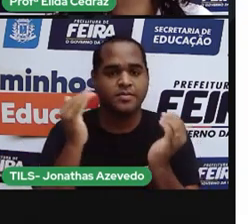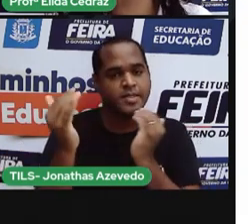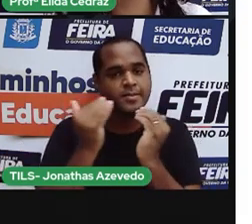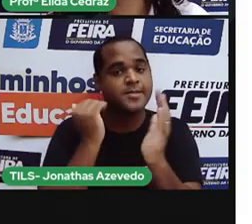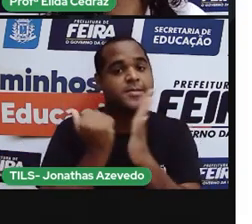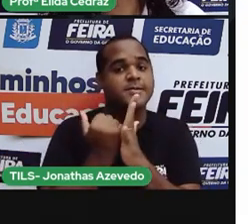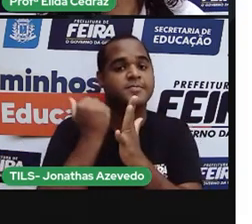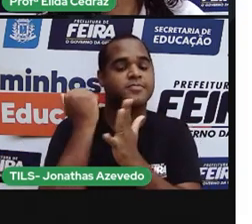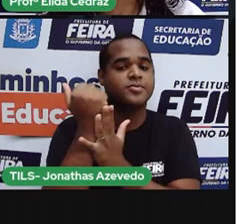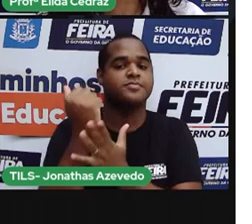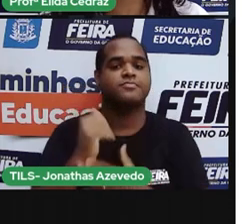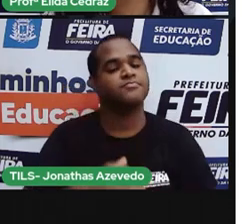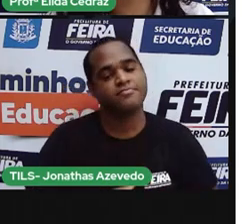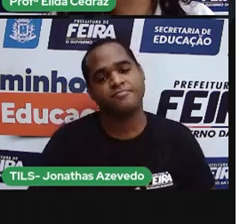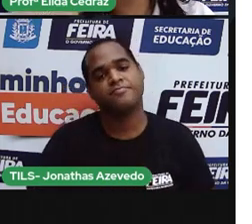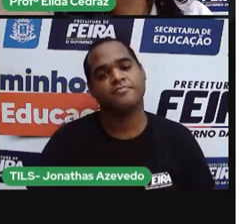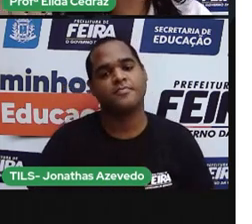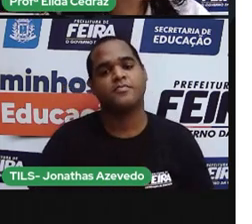mais.